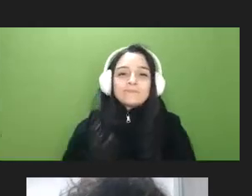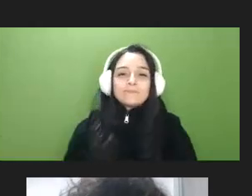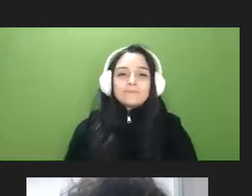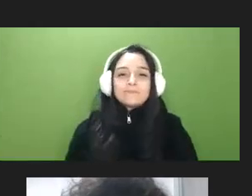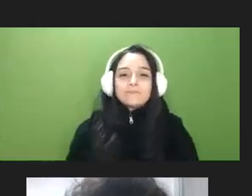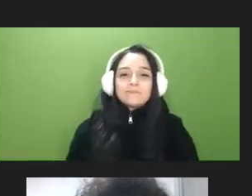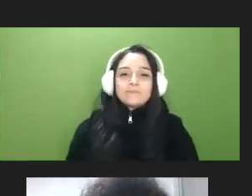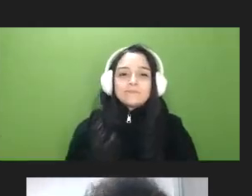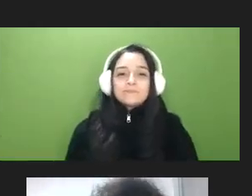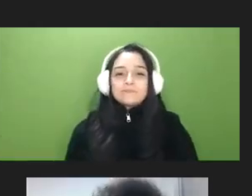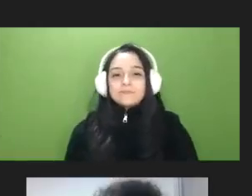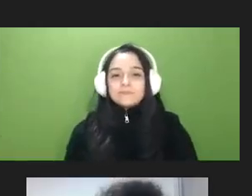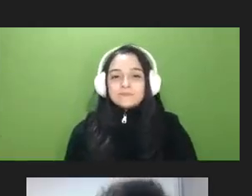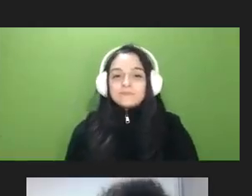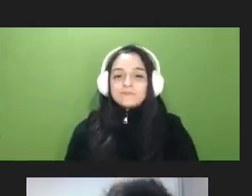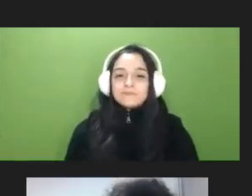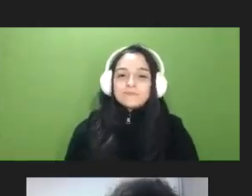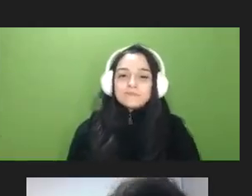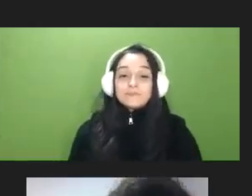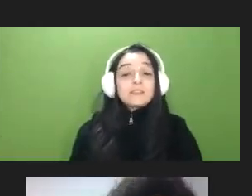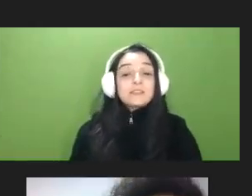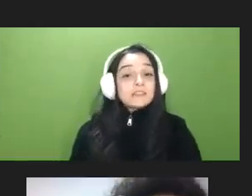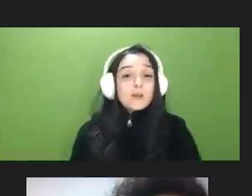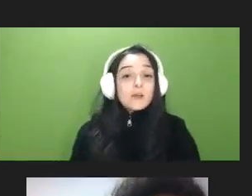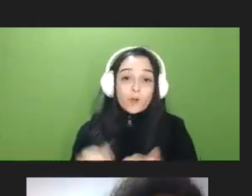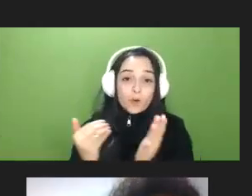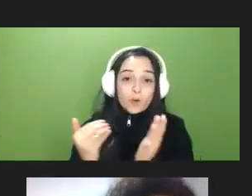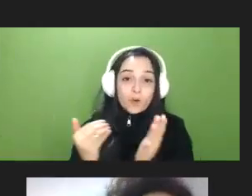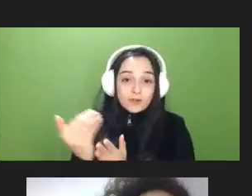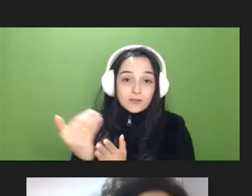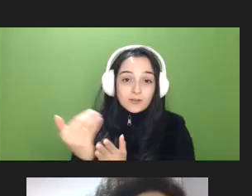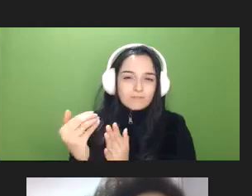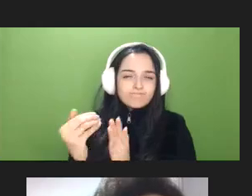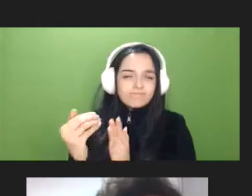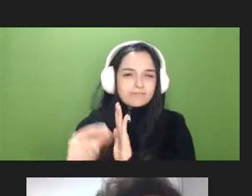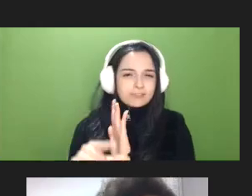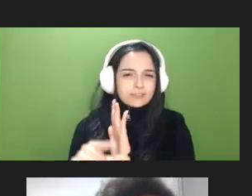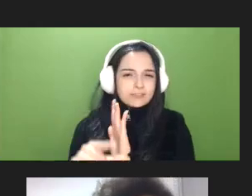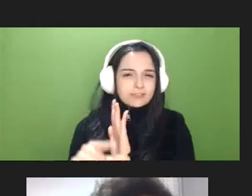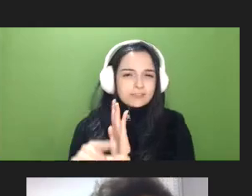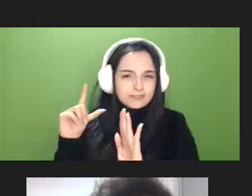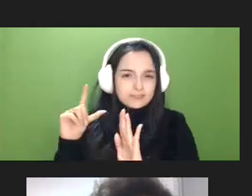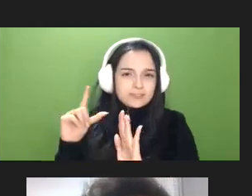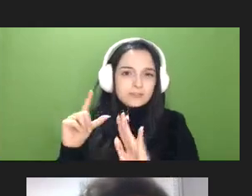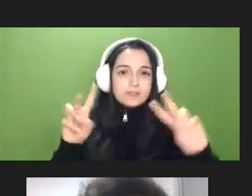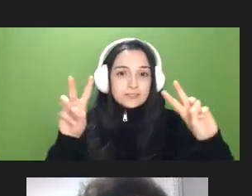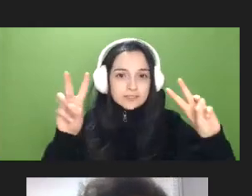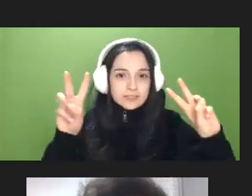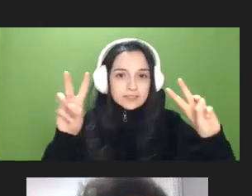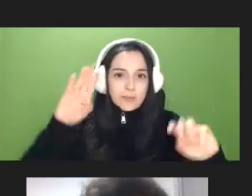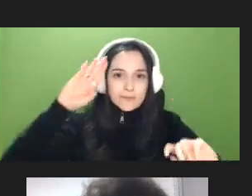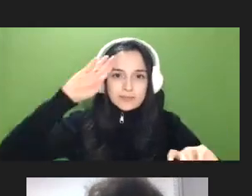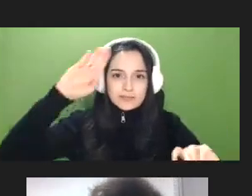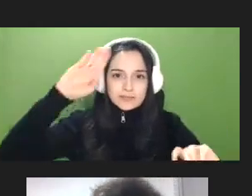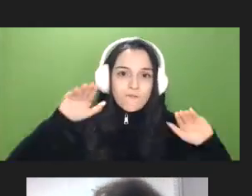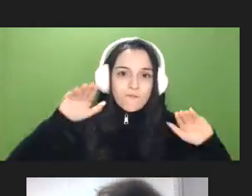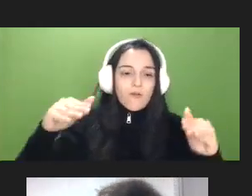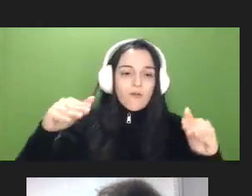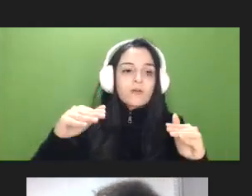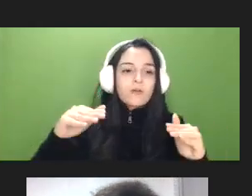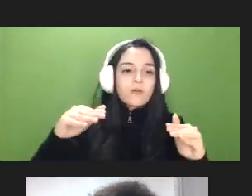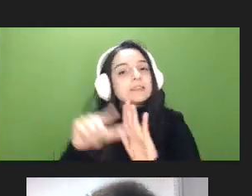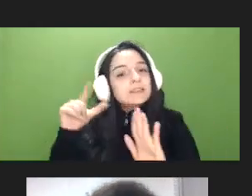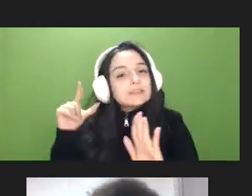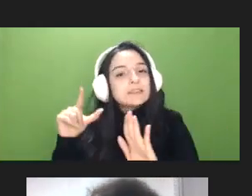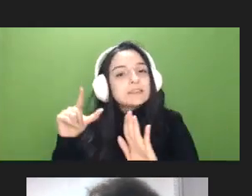Eu acho que antes de começar a discutir o tema central, eu gosto de